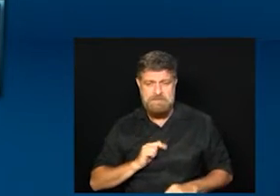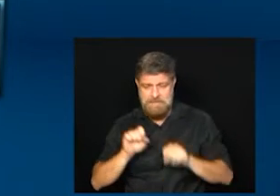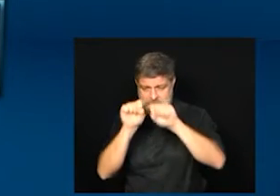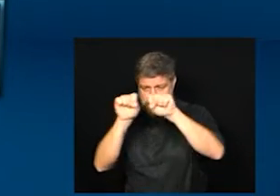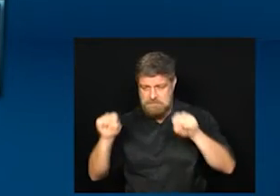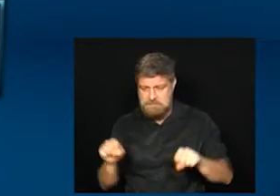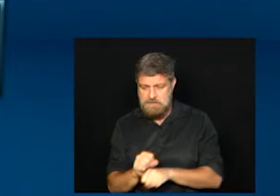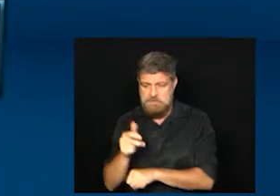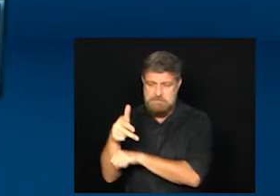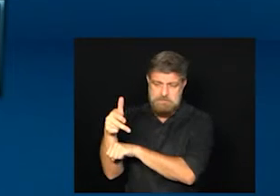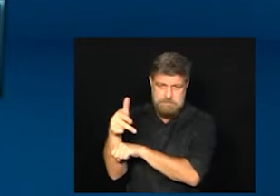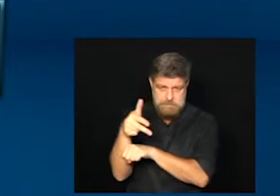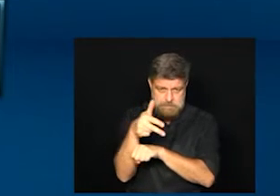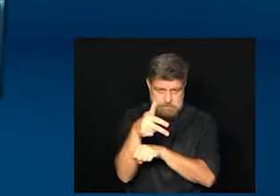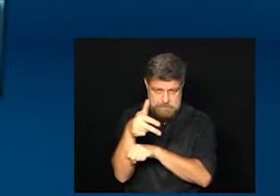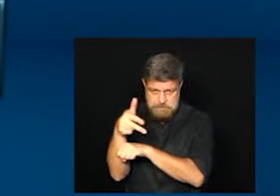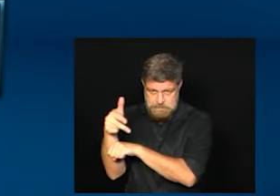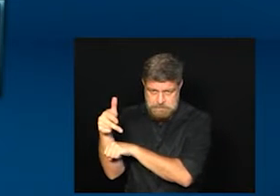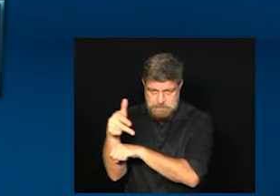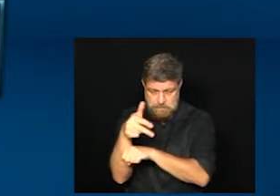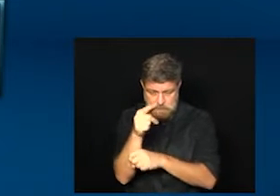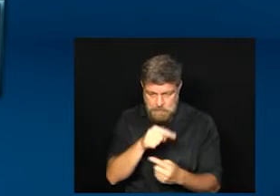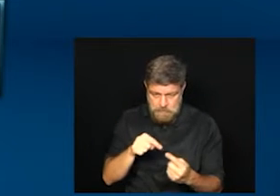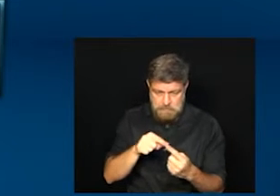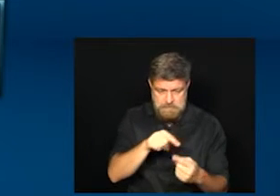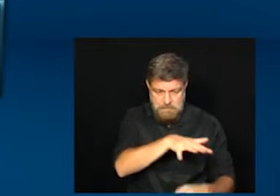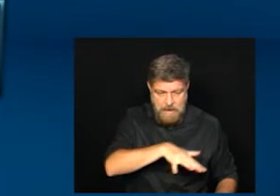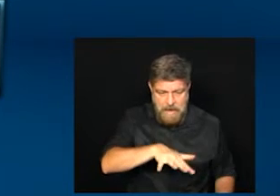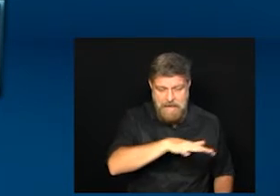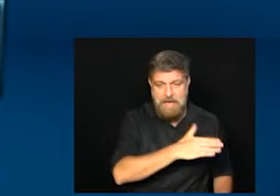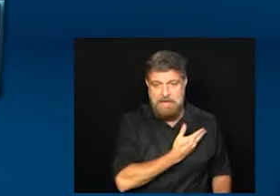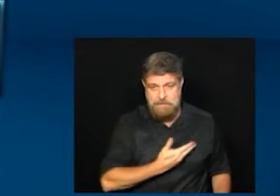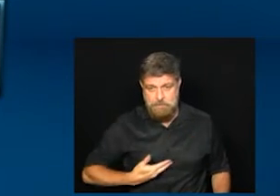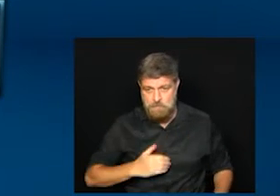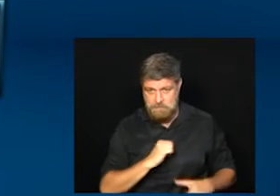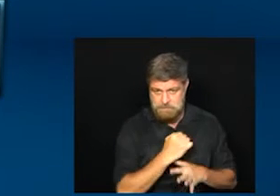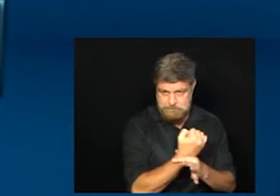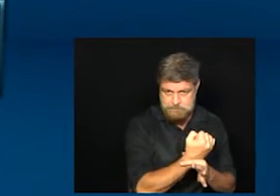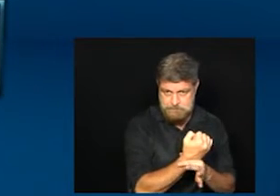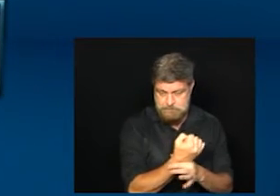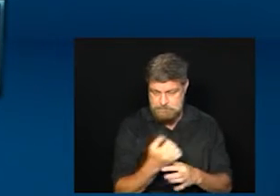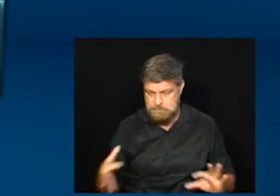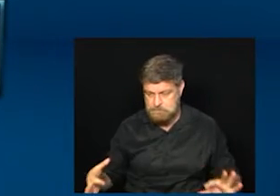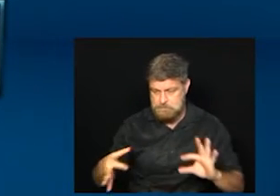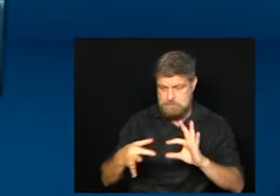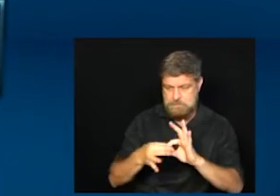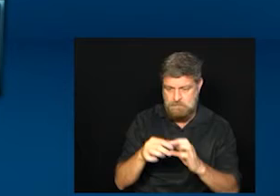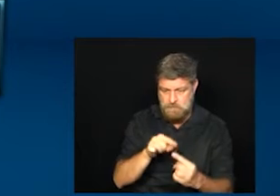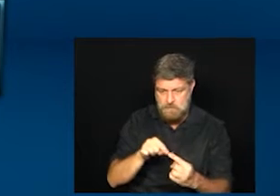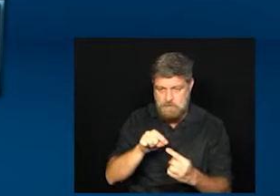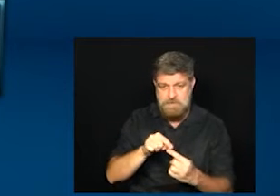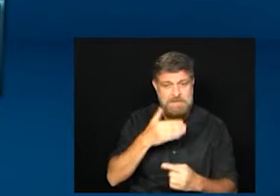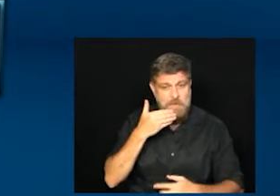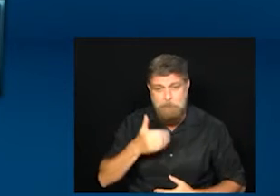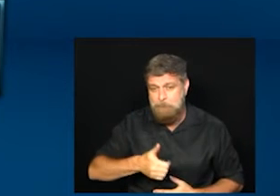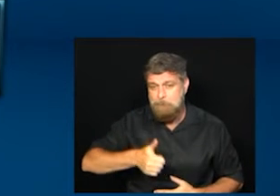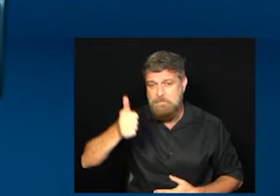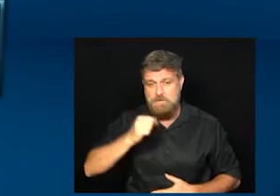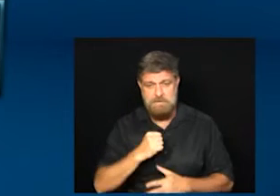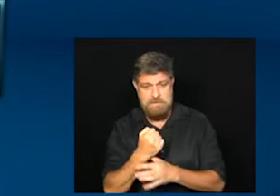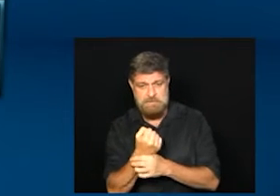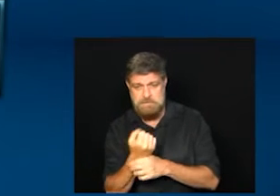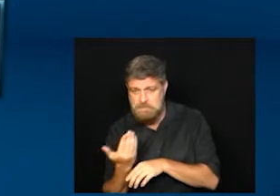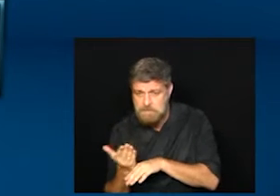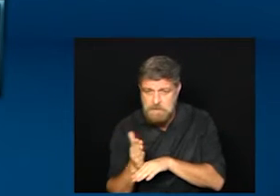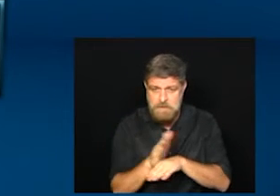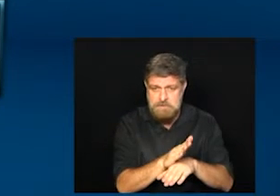de monitoramento por câmeras para os órgãos de segurança pública da cidade, visando melhorar o monitoramento e auxiliar